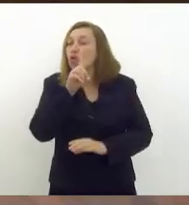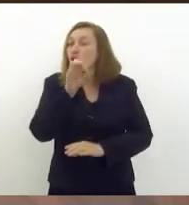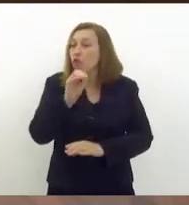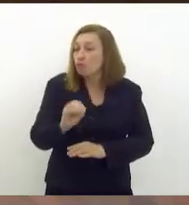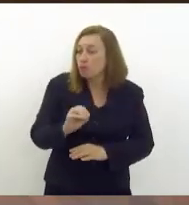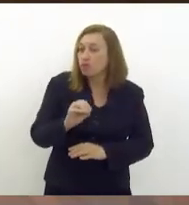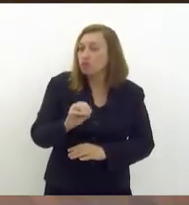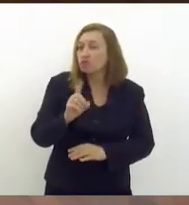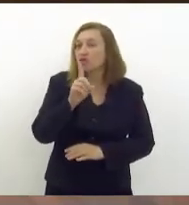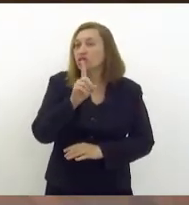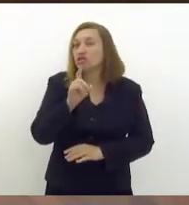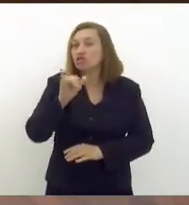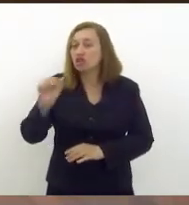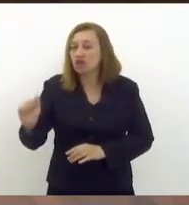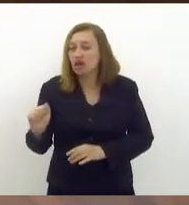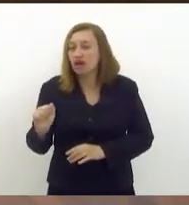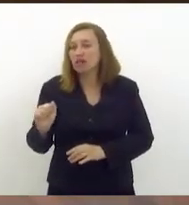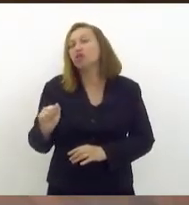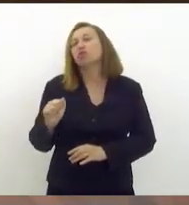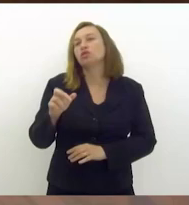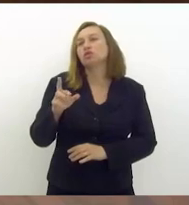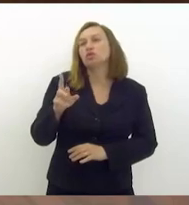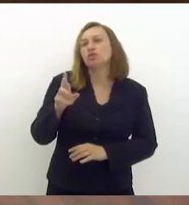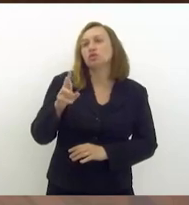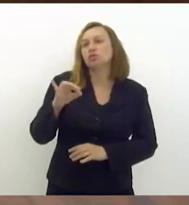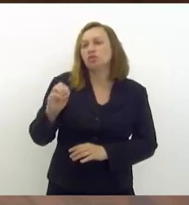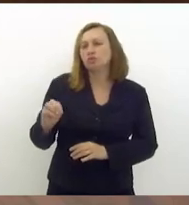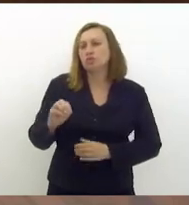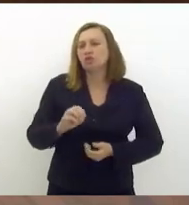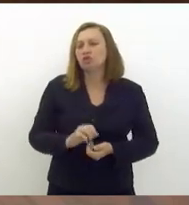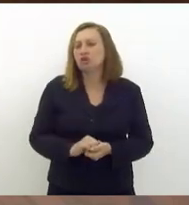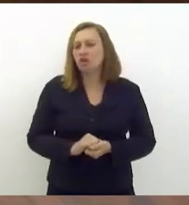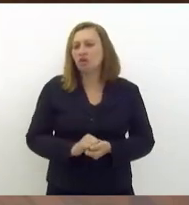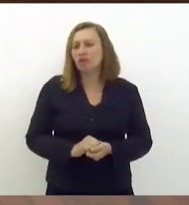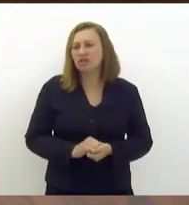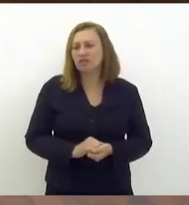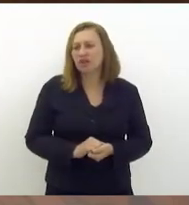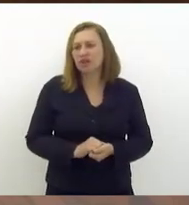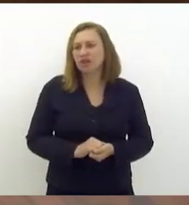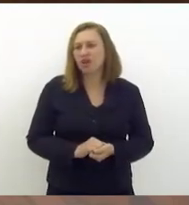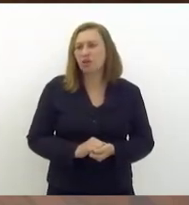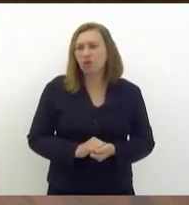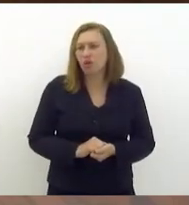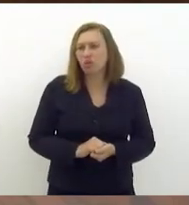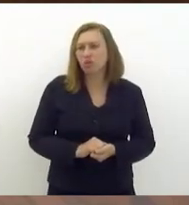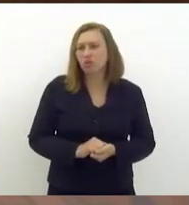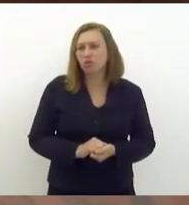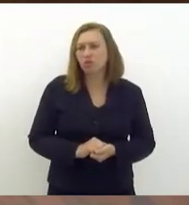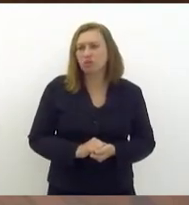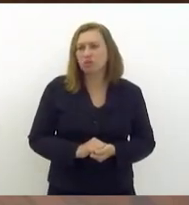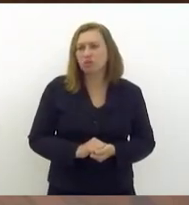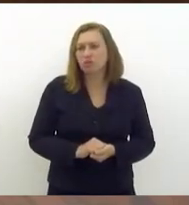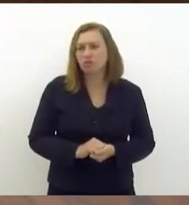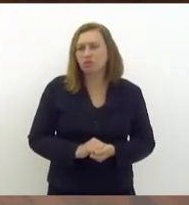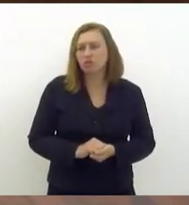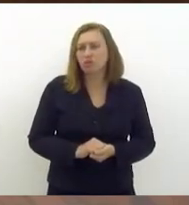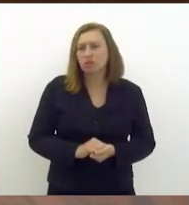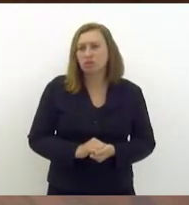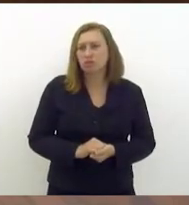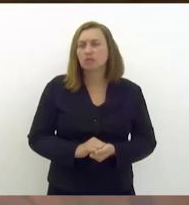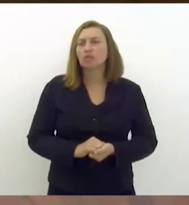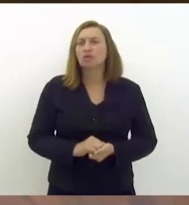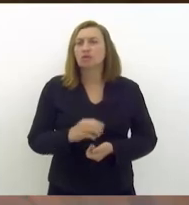né É toma rajadão Deputado Anderson ou seja É um descaso